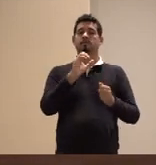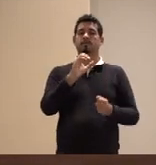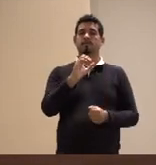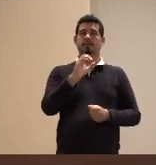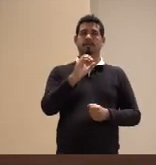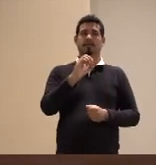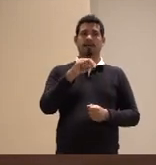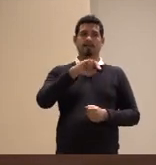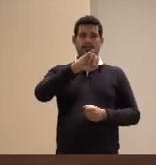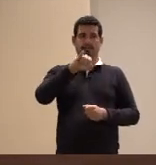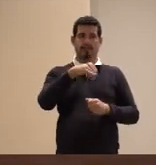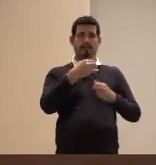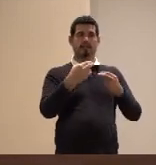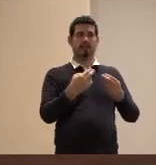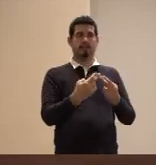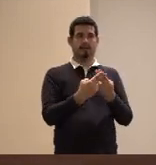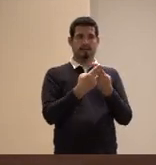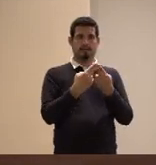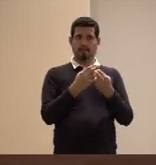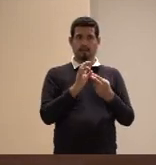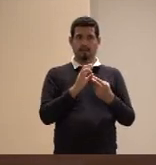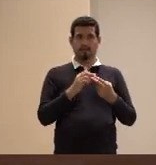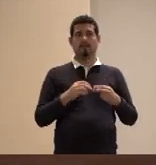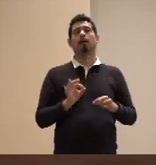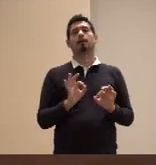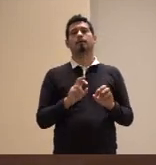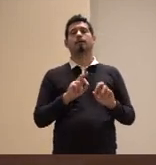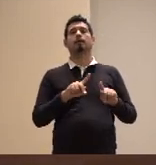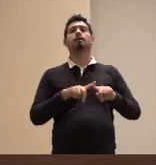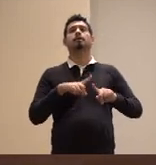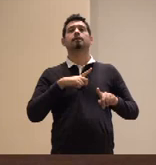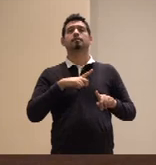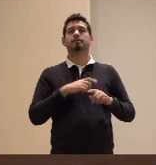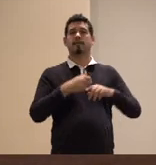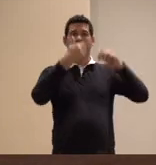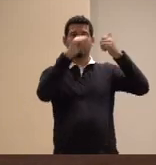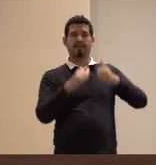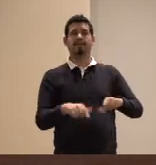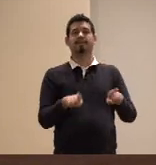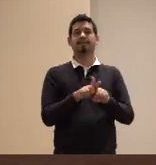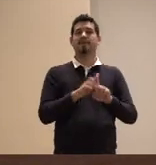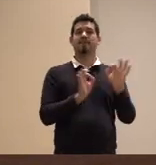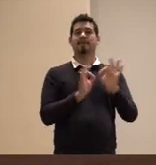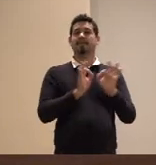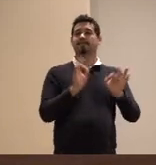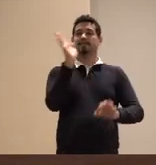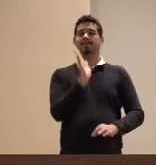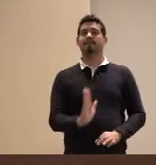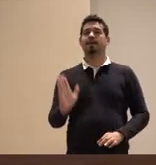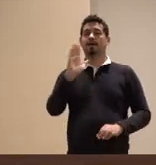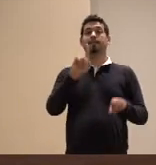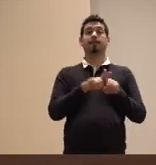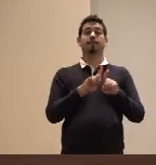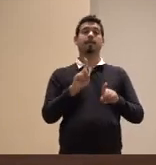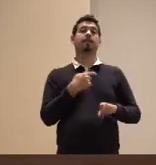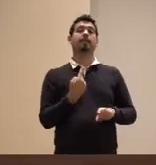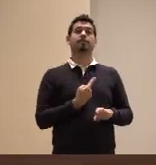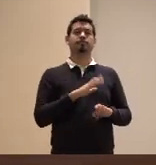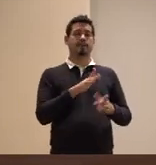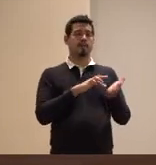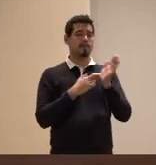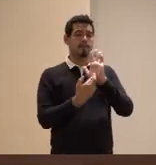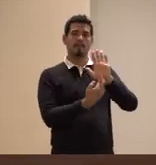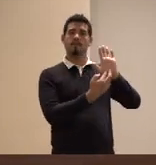outros mais, estamos em processo de reavaliação do Plano Nacional, para que a gente